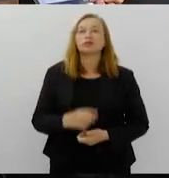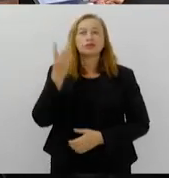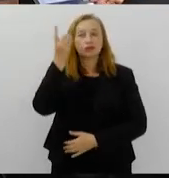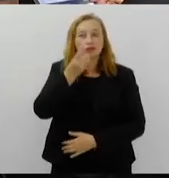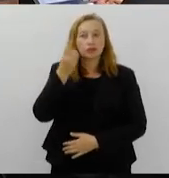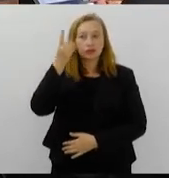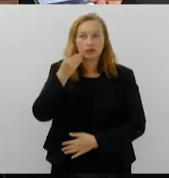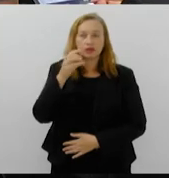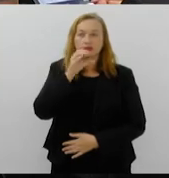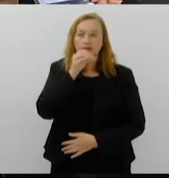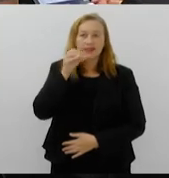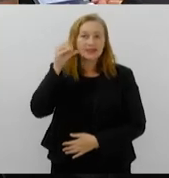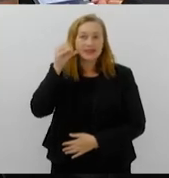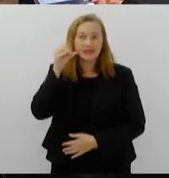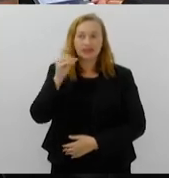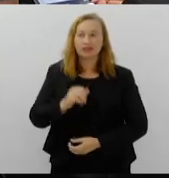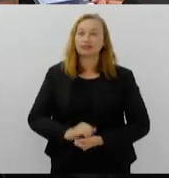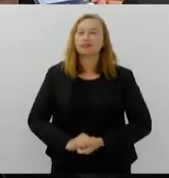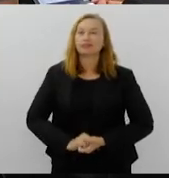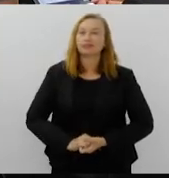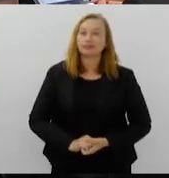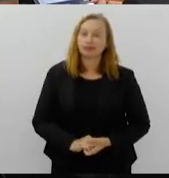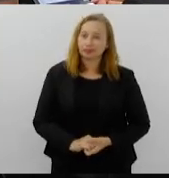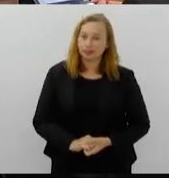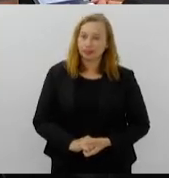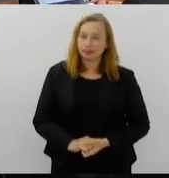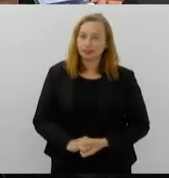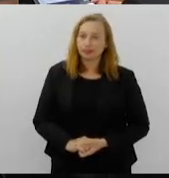Deputada Célia Jordão.